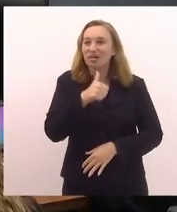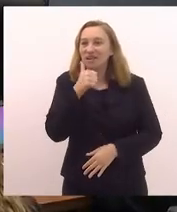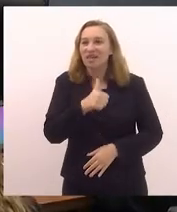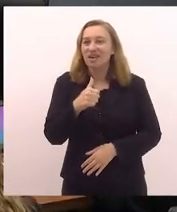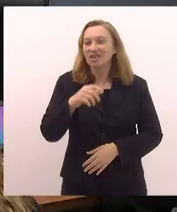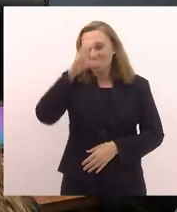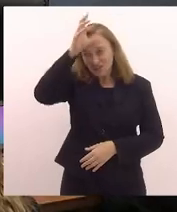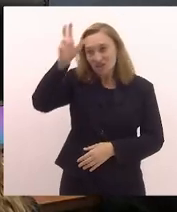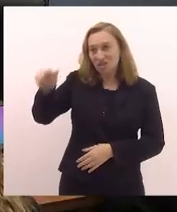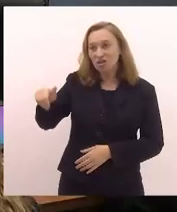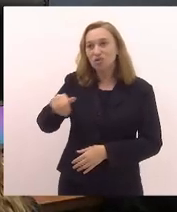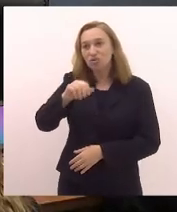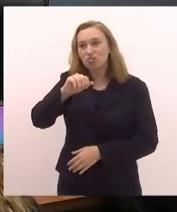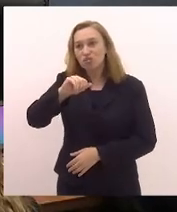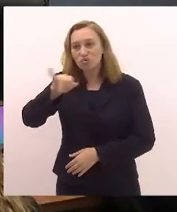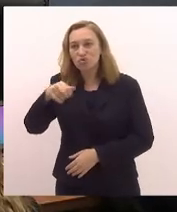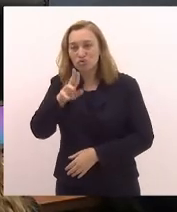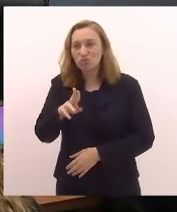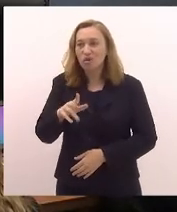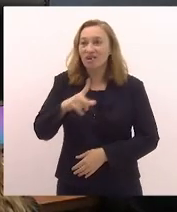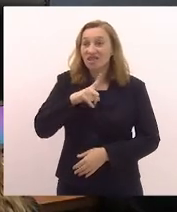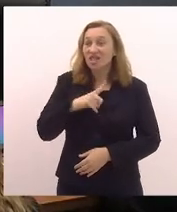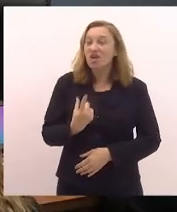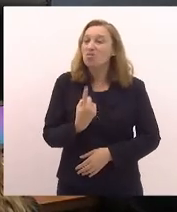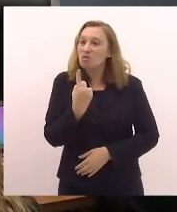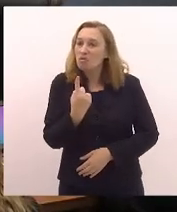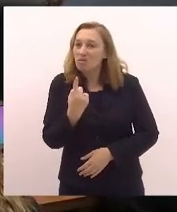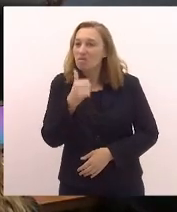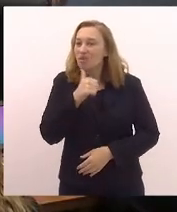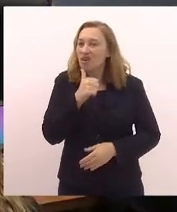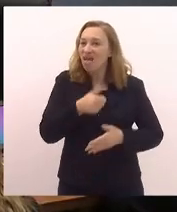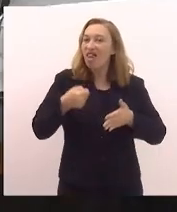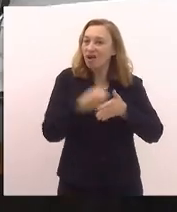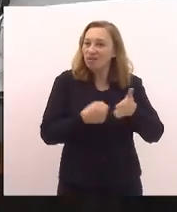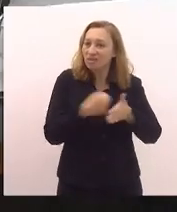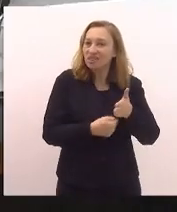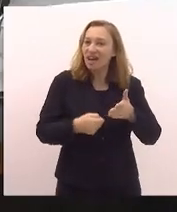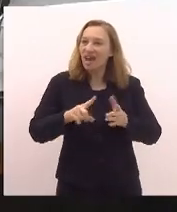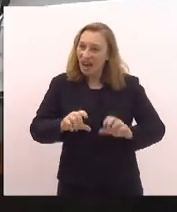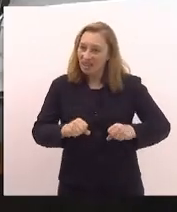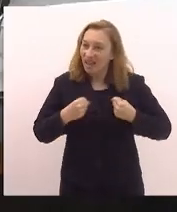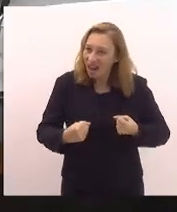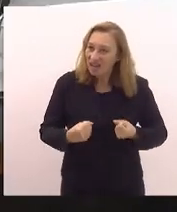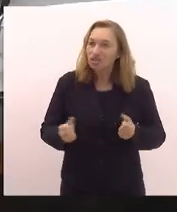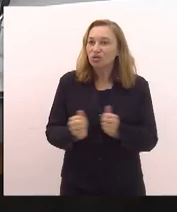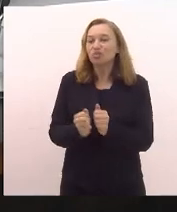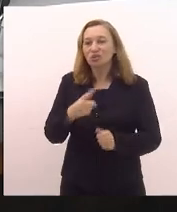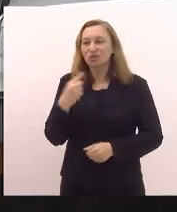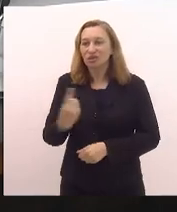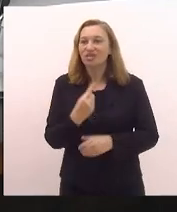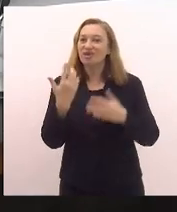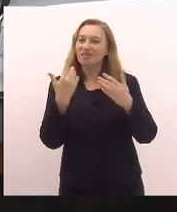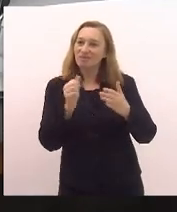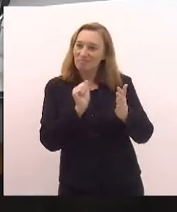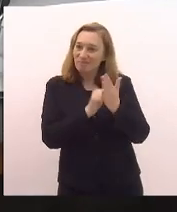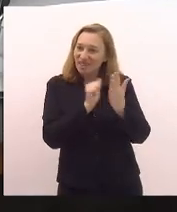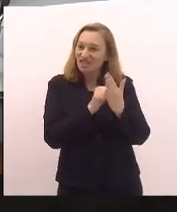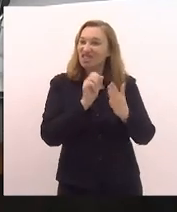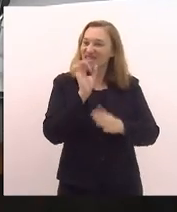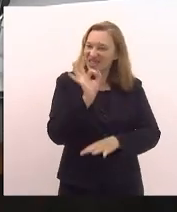é uma mulher que onde... tem uma mulher lutando, ela se ombreia e está junto com a gente. Então, eu bati no gabinete